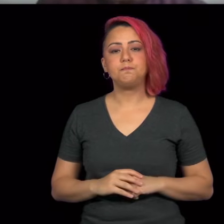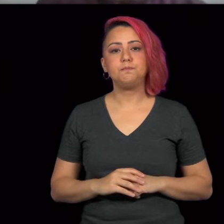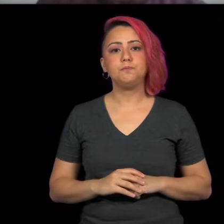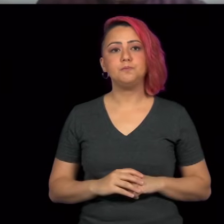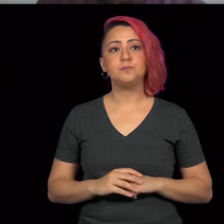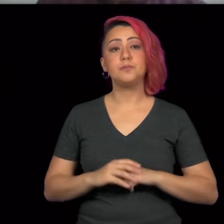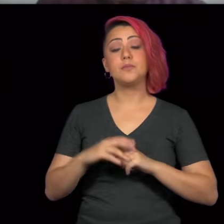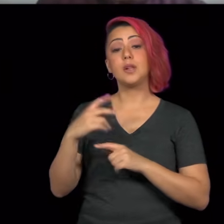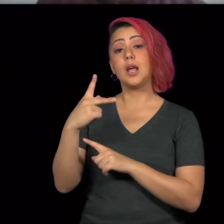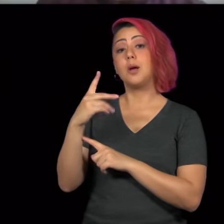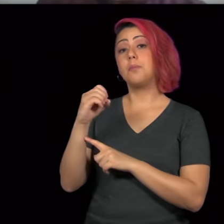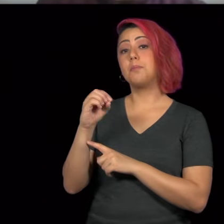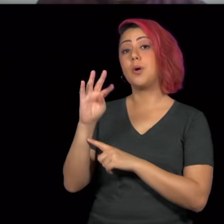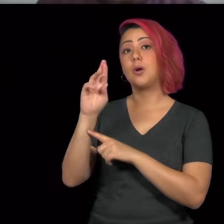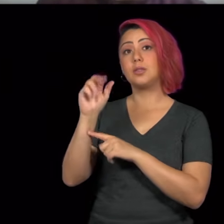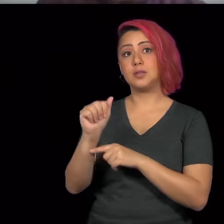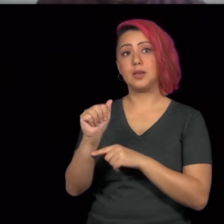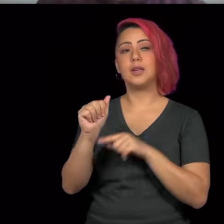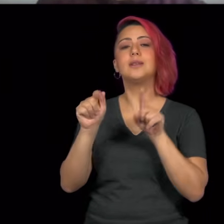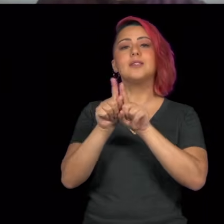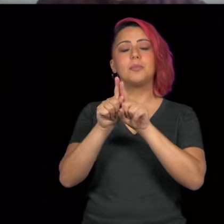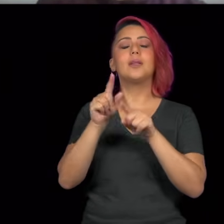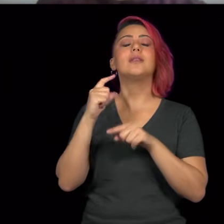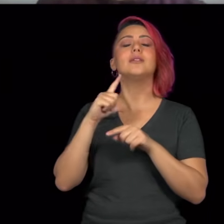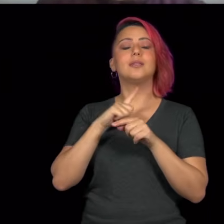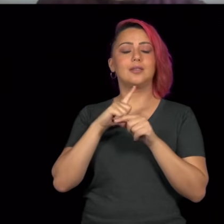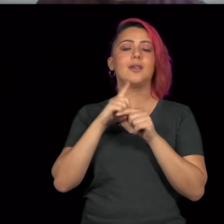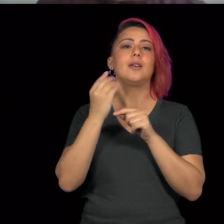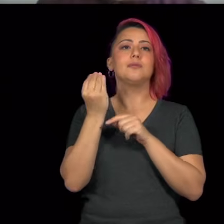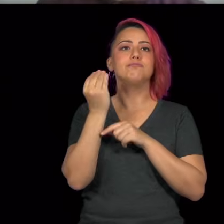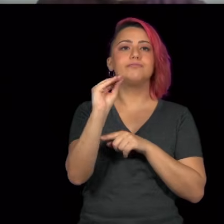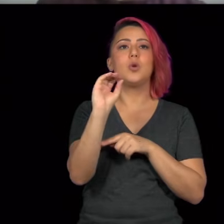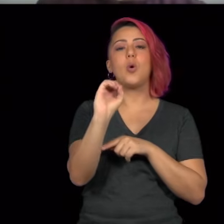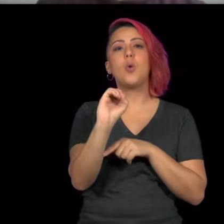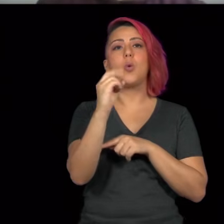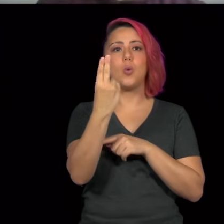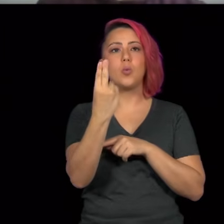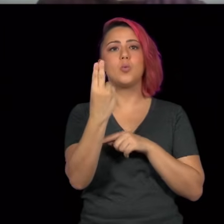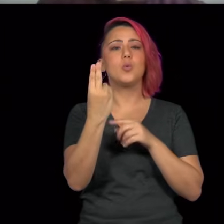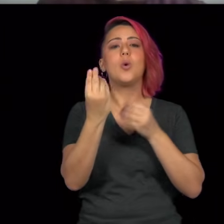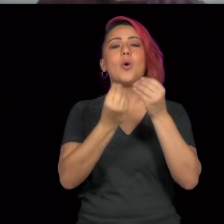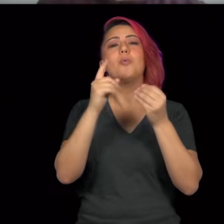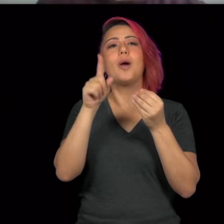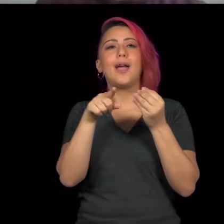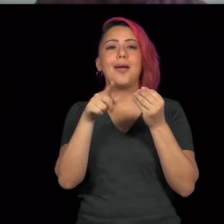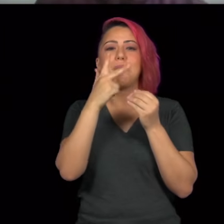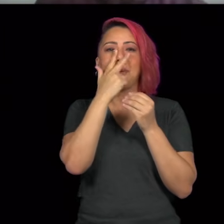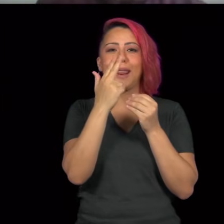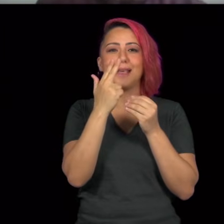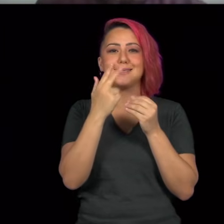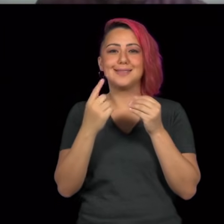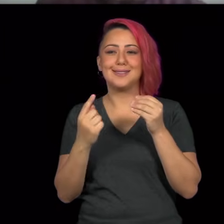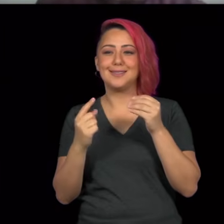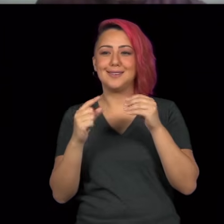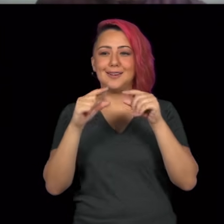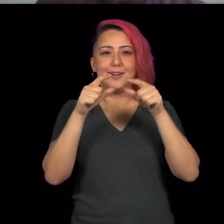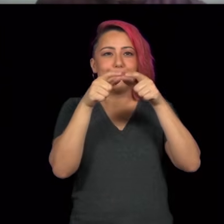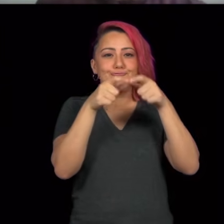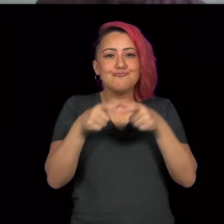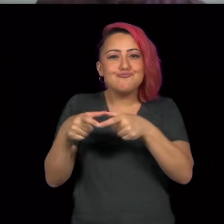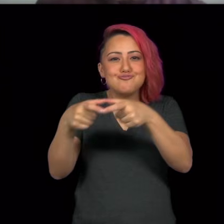A porta lógica ou, ela tem esse símbolozinho aqui, nessa navezinha espacial, onde você tem